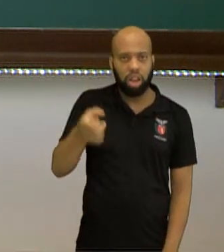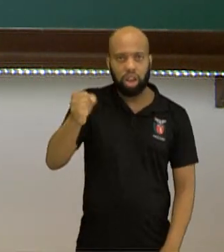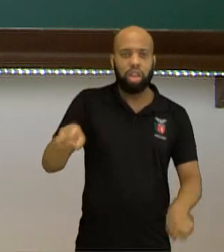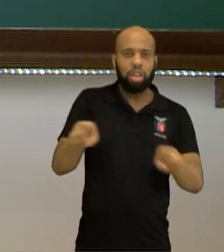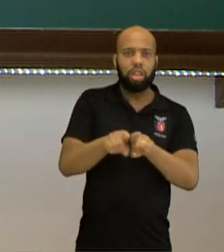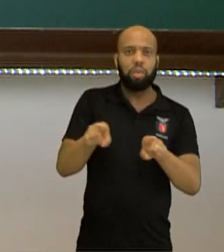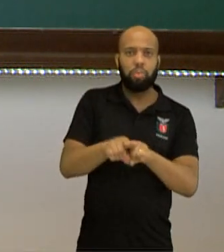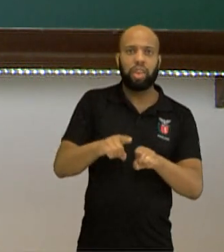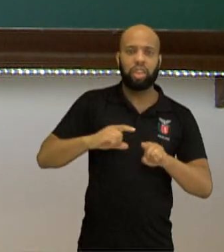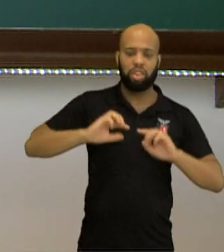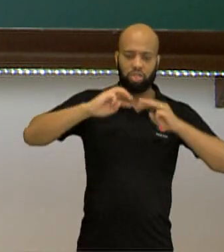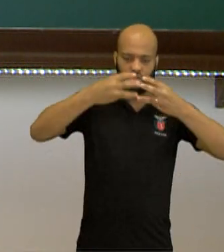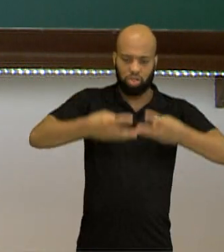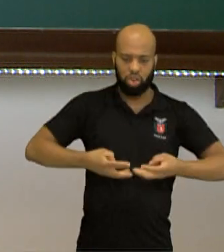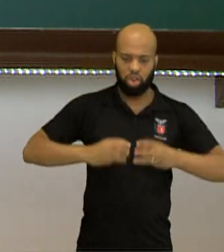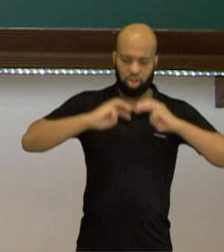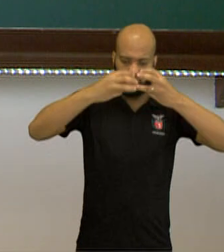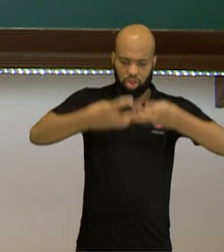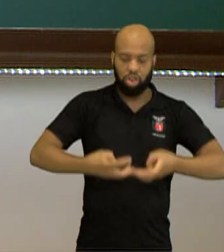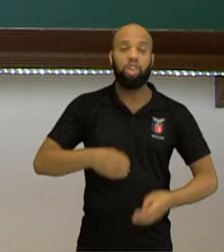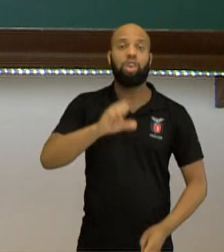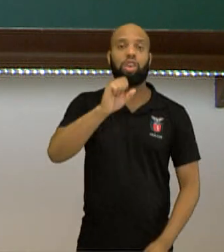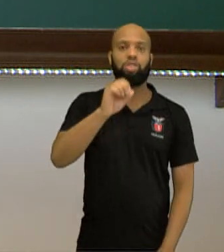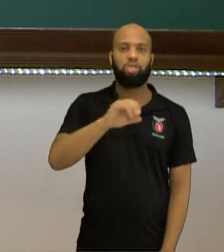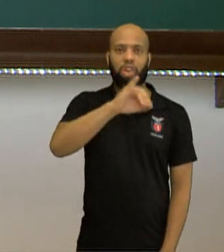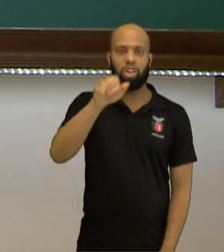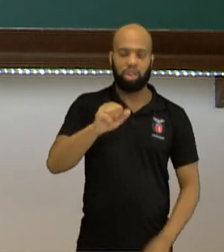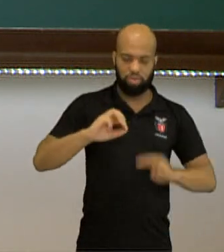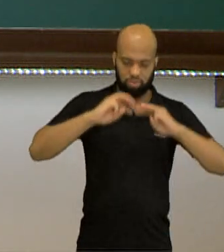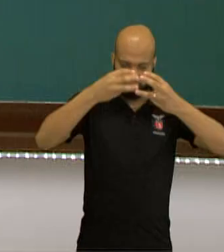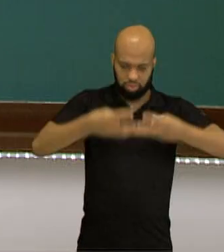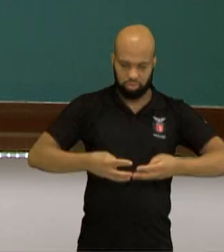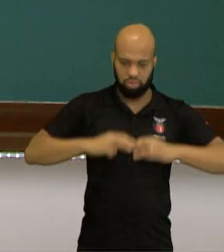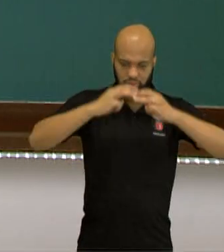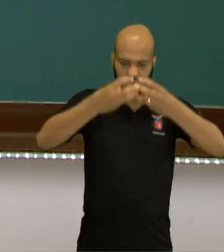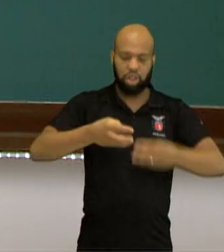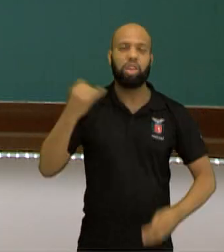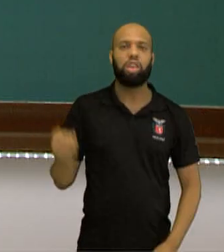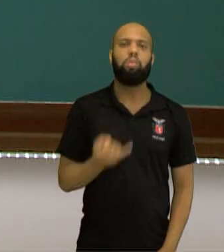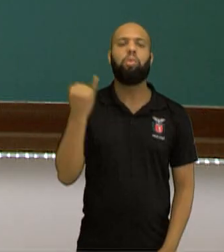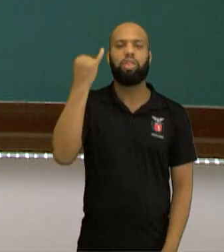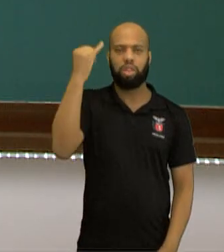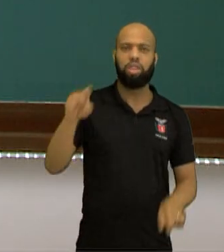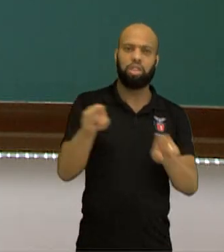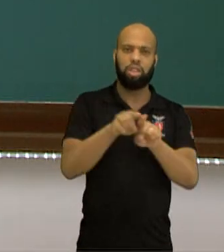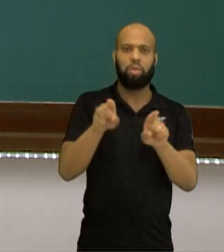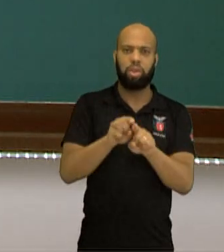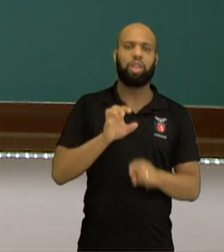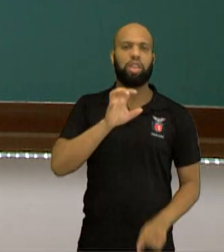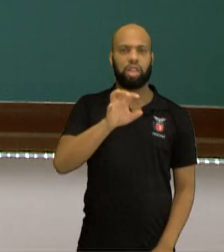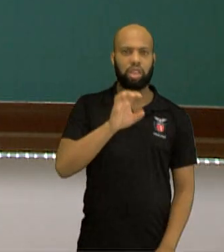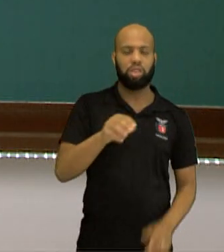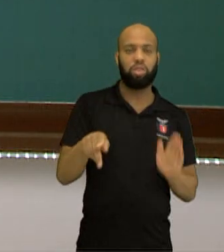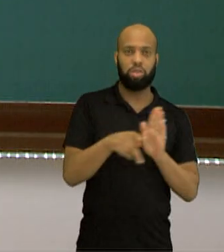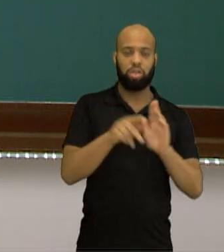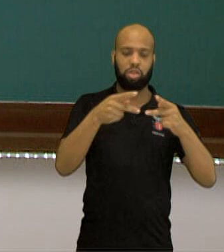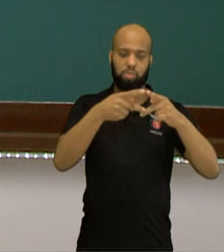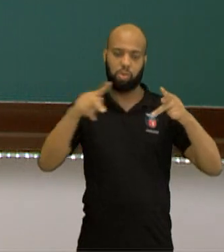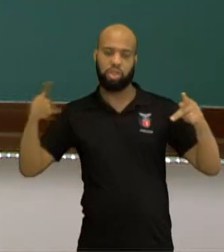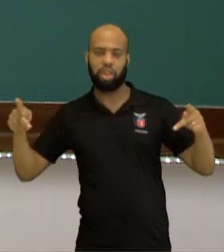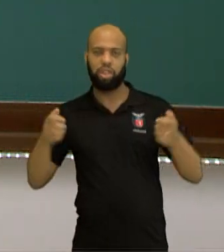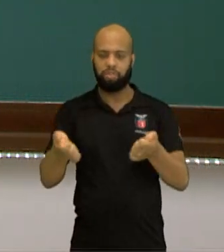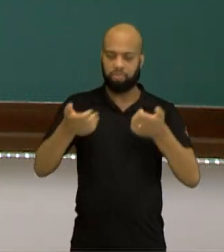soja. São substâncias extremamente importantes para a nossa alimentação e são ricas nessa função que a proteína nos